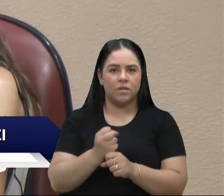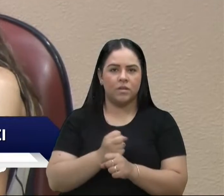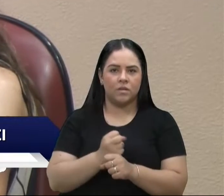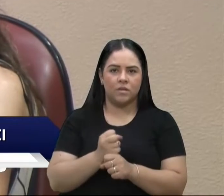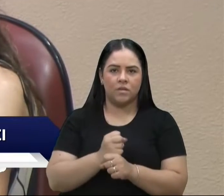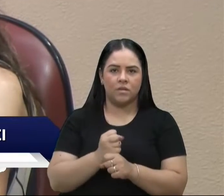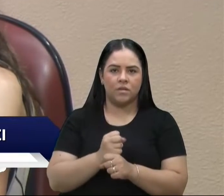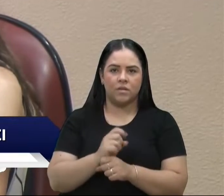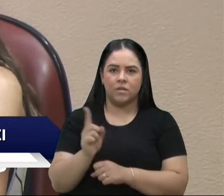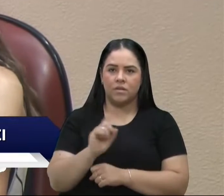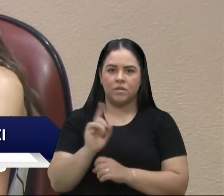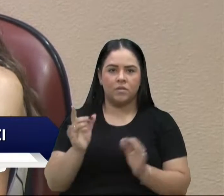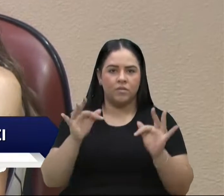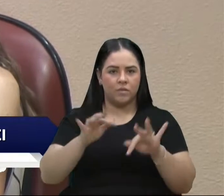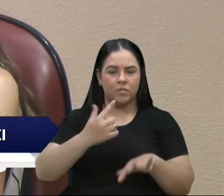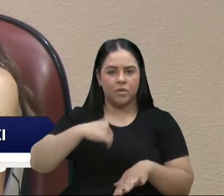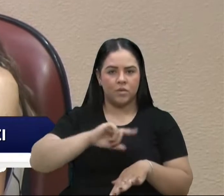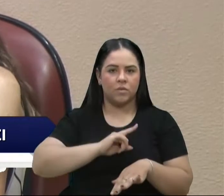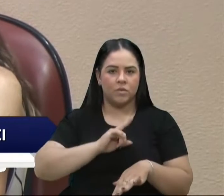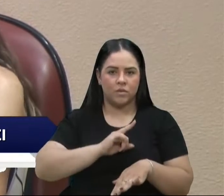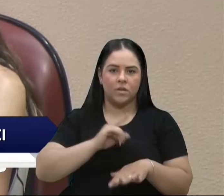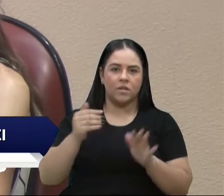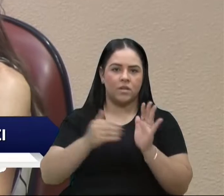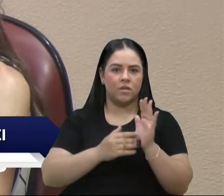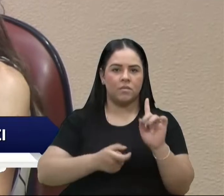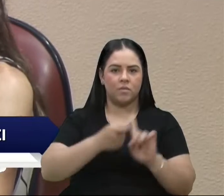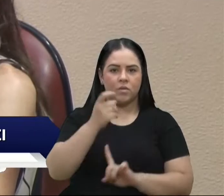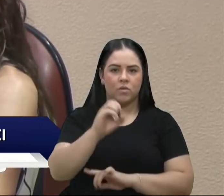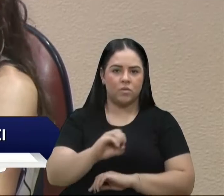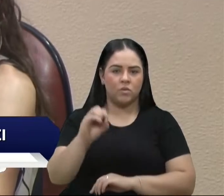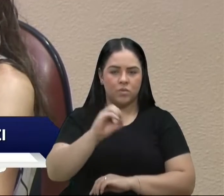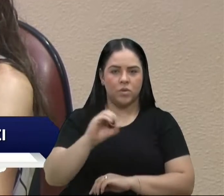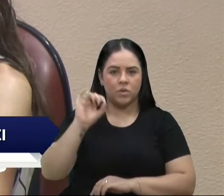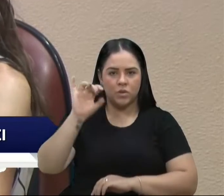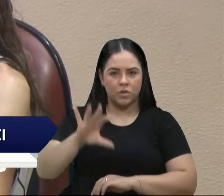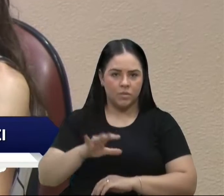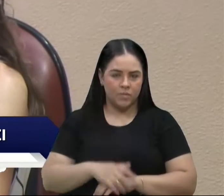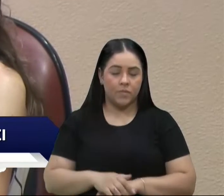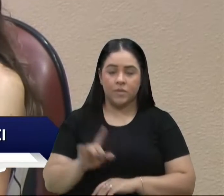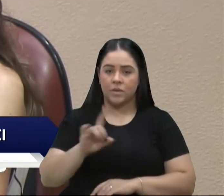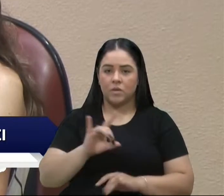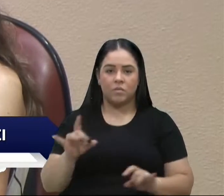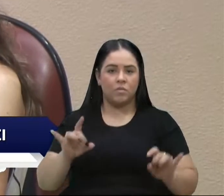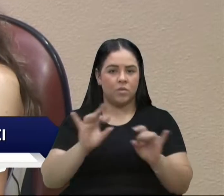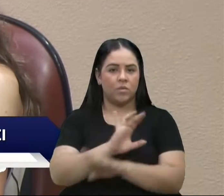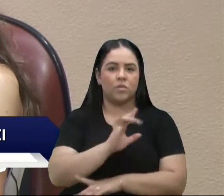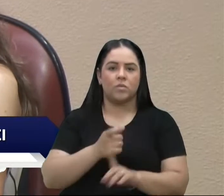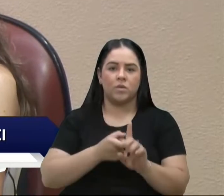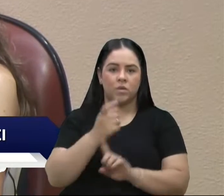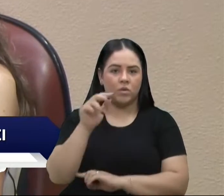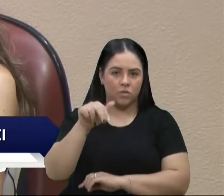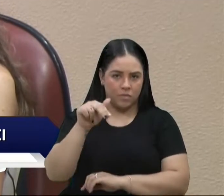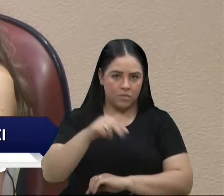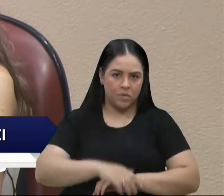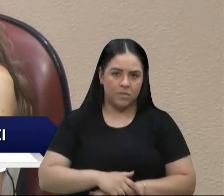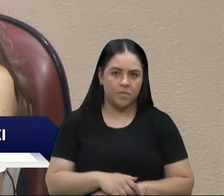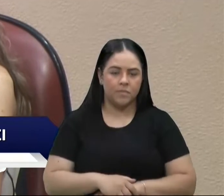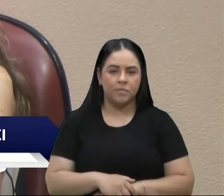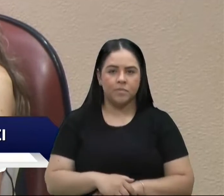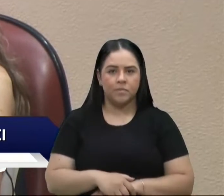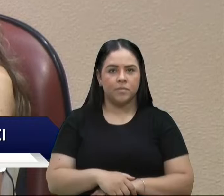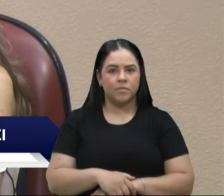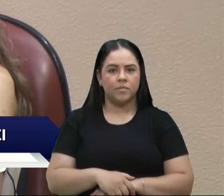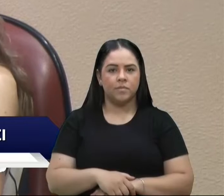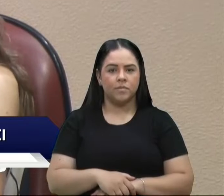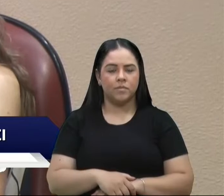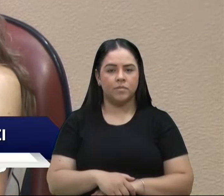não encerrou, porque a gente faturou só até o mês de outubro, né? Não fechamos ainda o mês de novembro. Mas eu